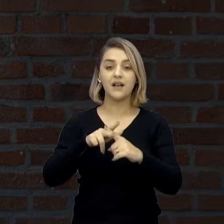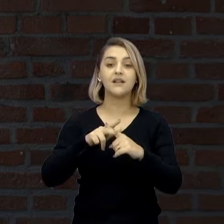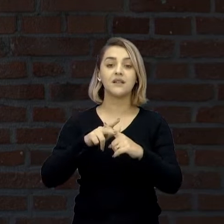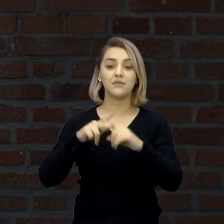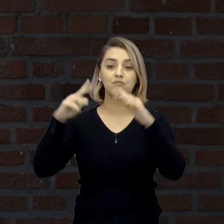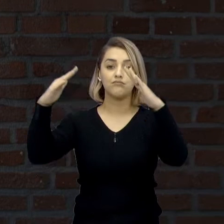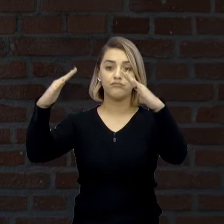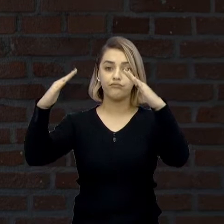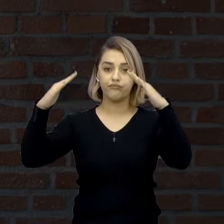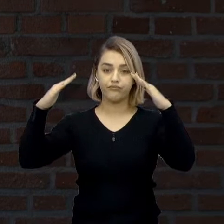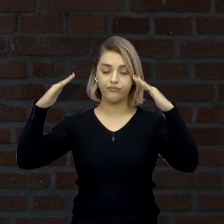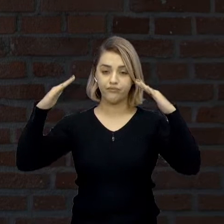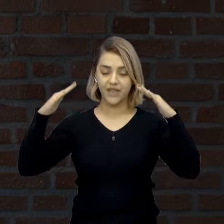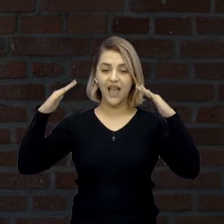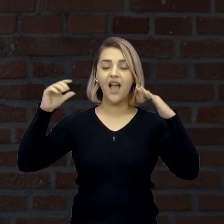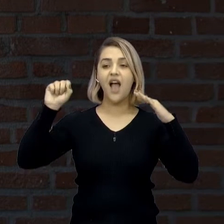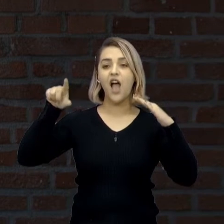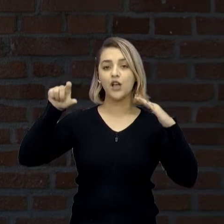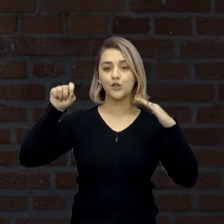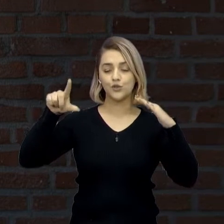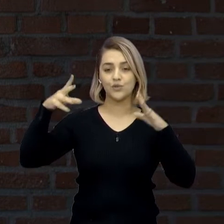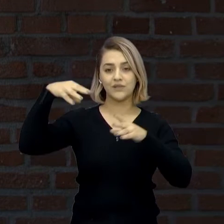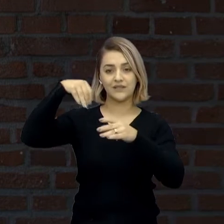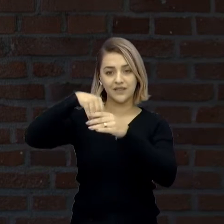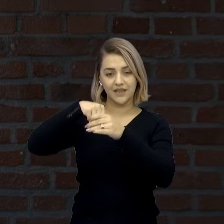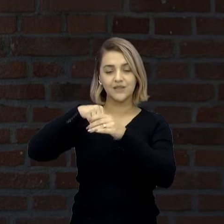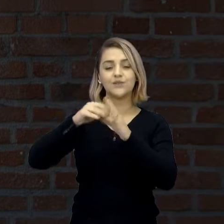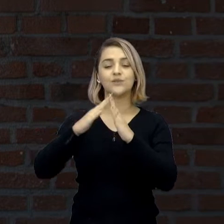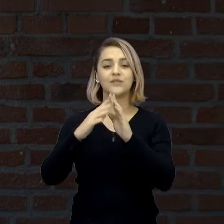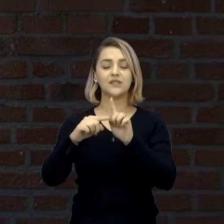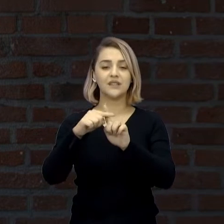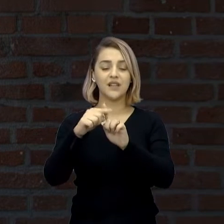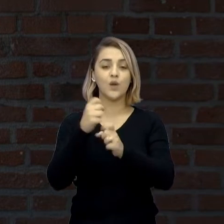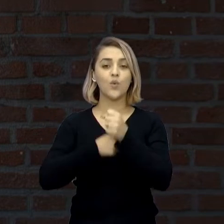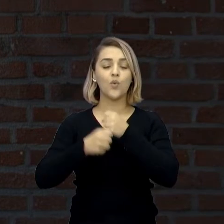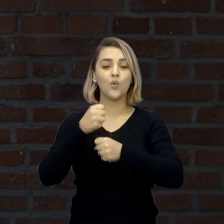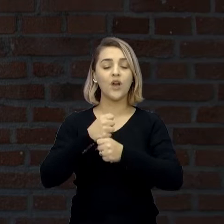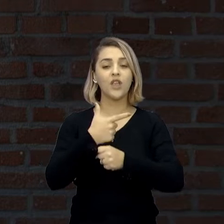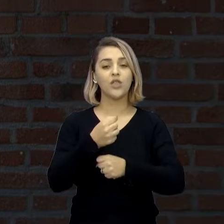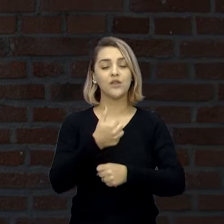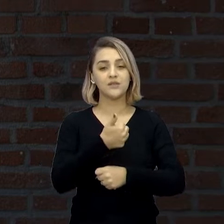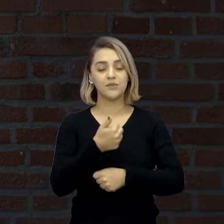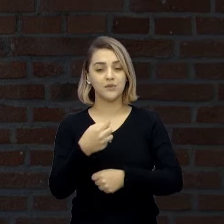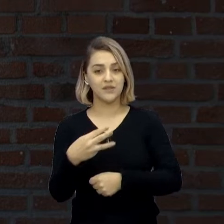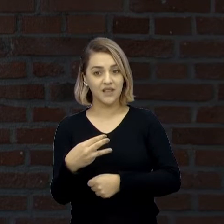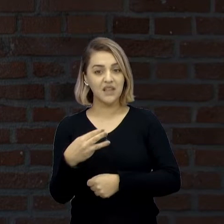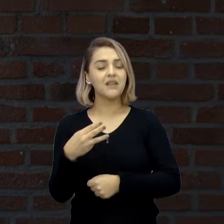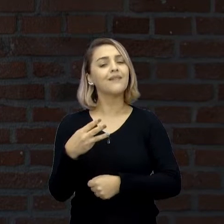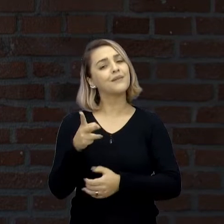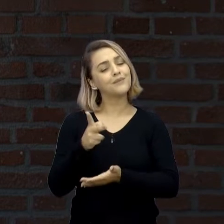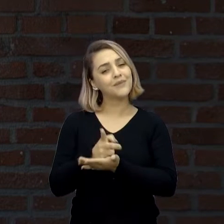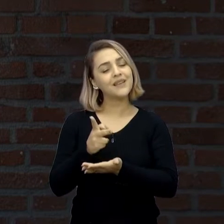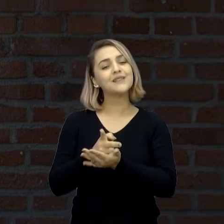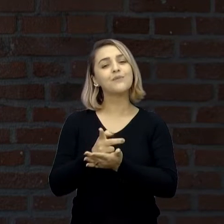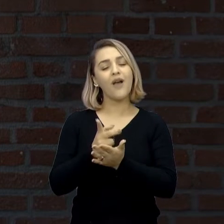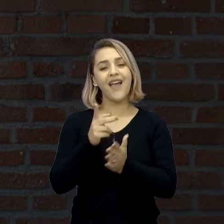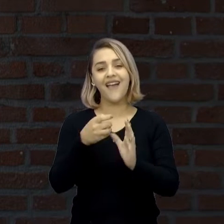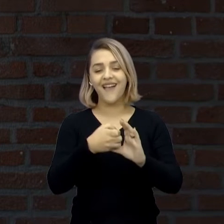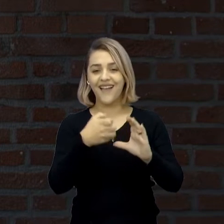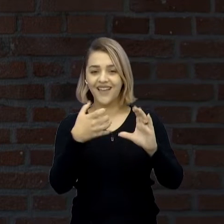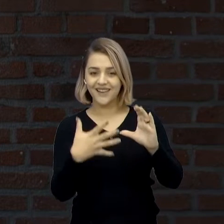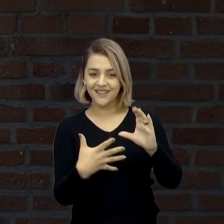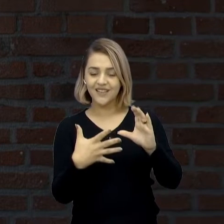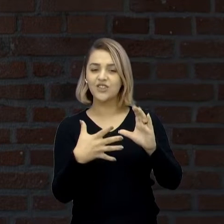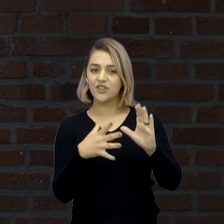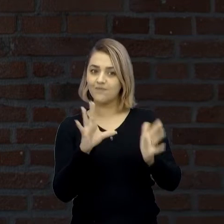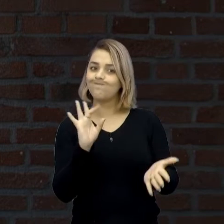da catedral em 2013. Apesar disso, ela mantém diversos aspectos